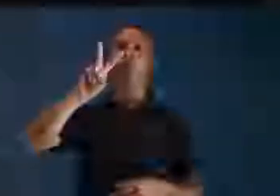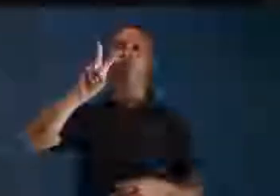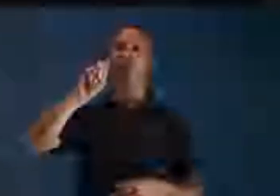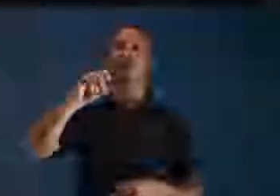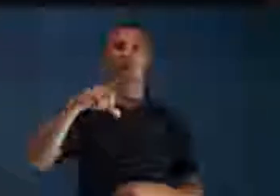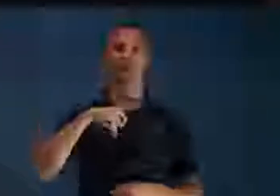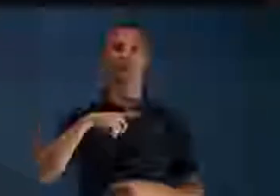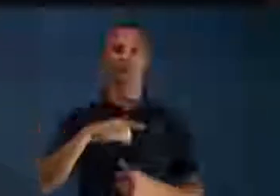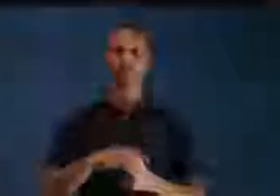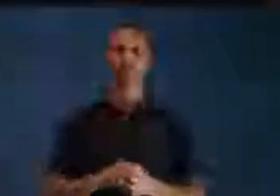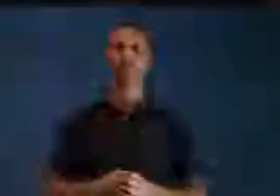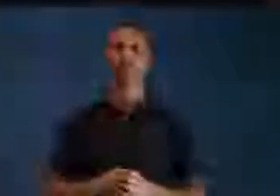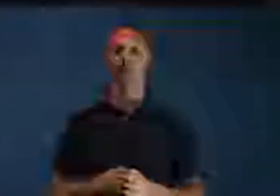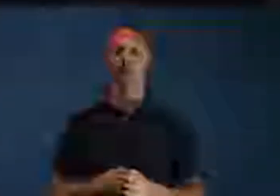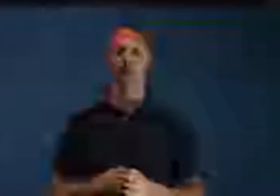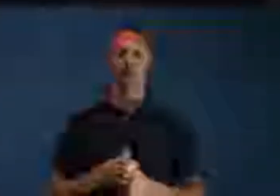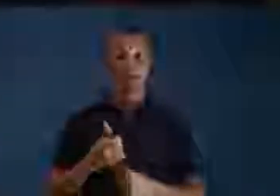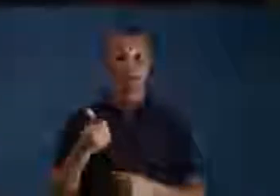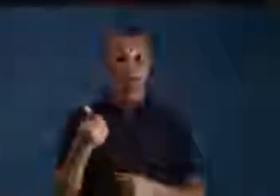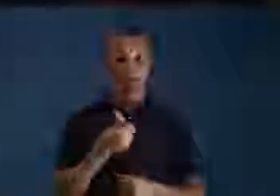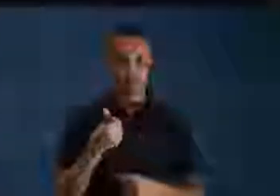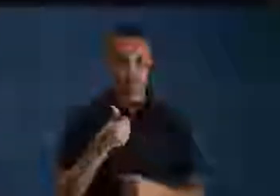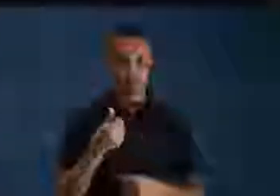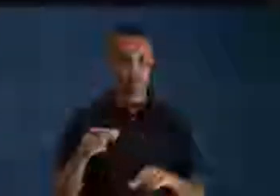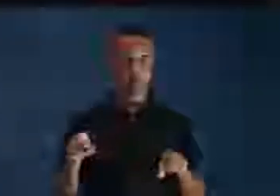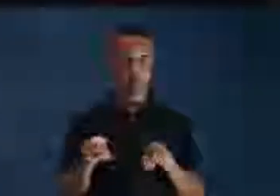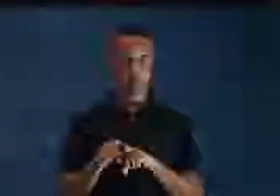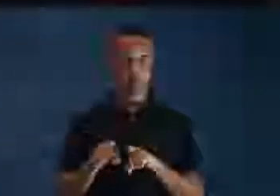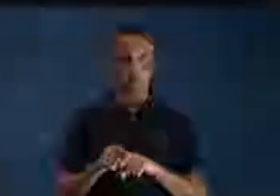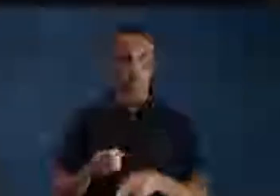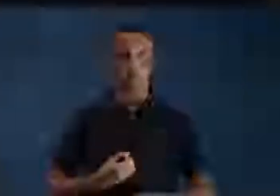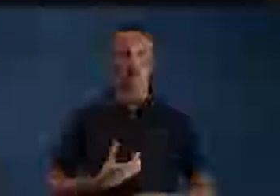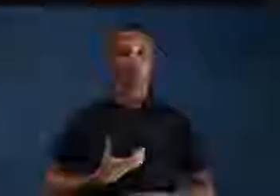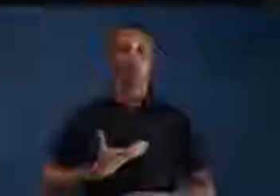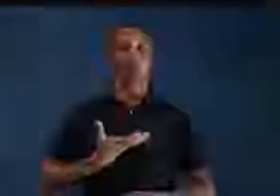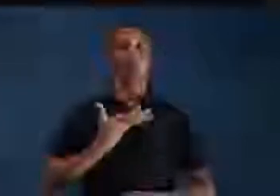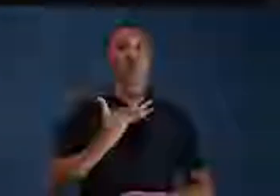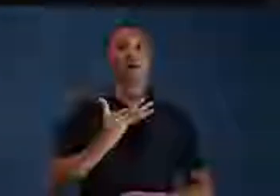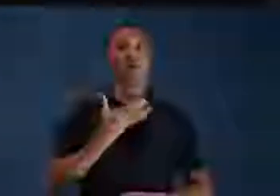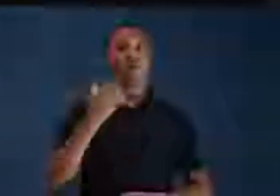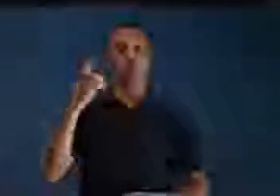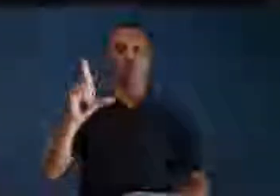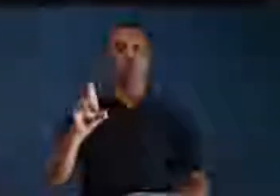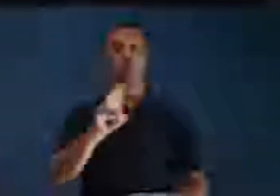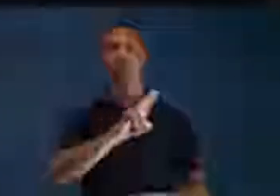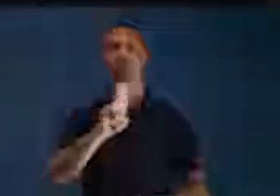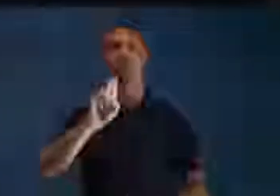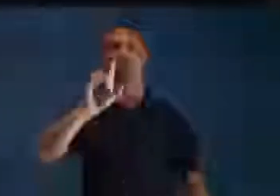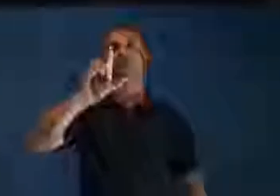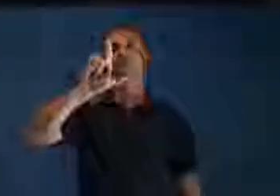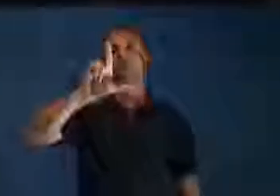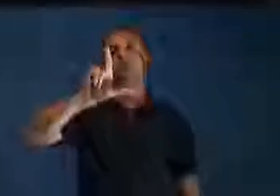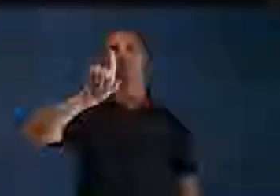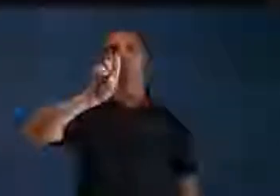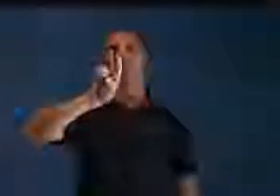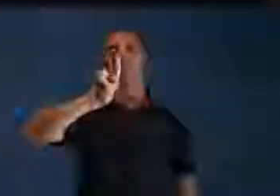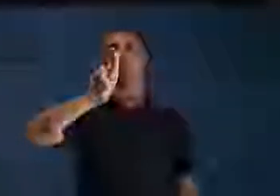óticas. E, na sexta-feira, o poeta e escritor Lucas Guimarães,